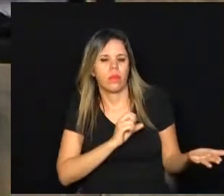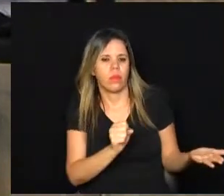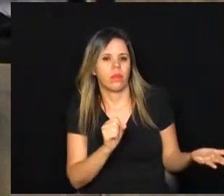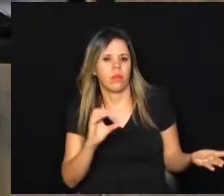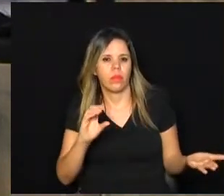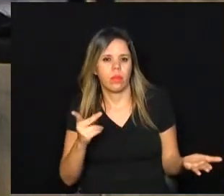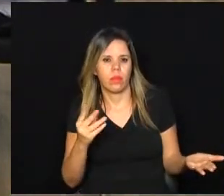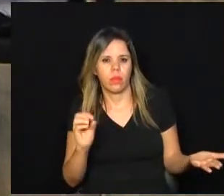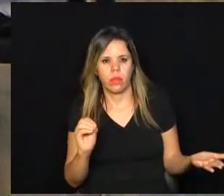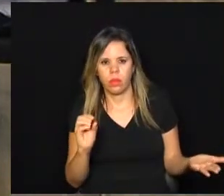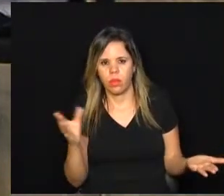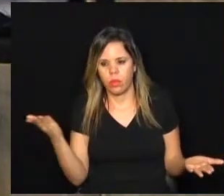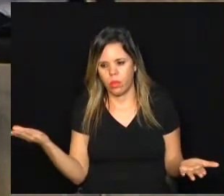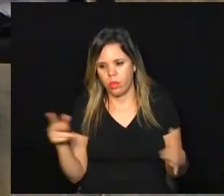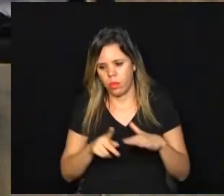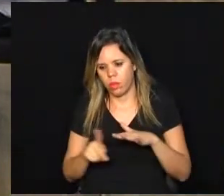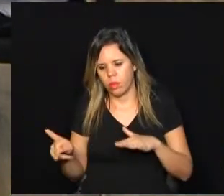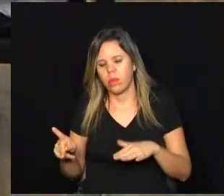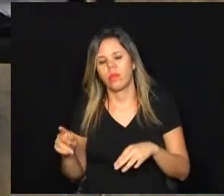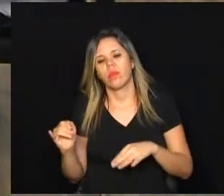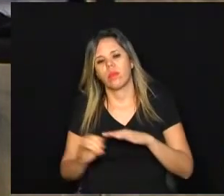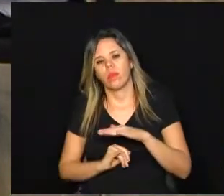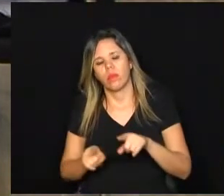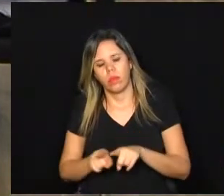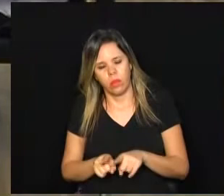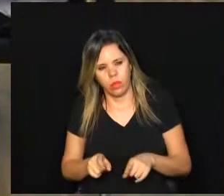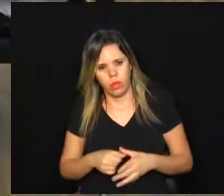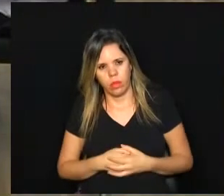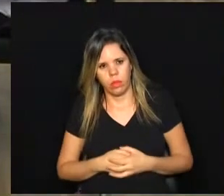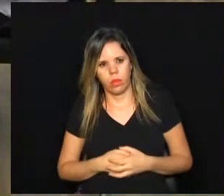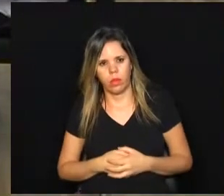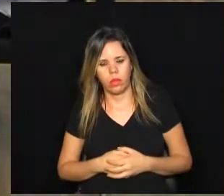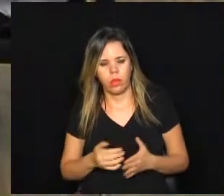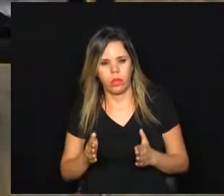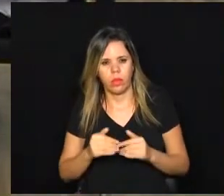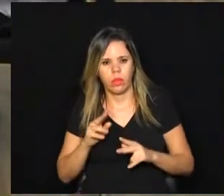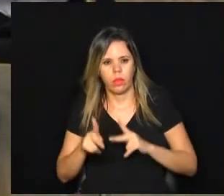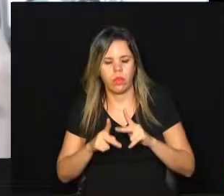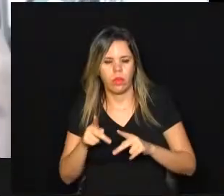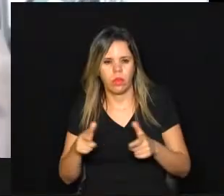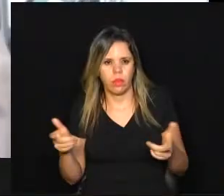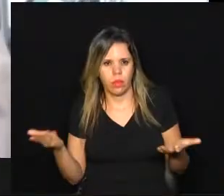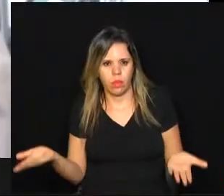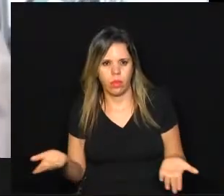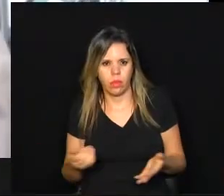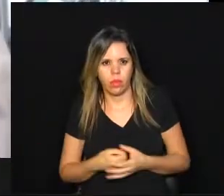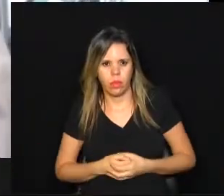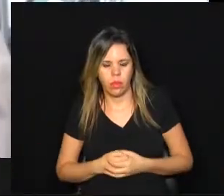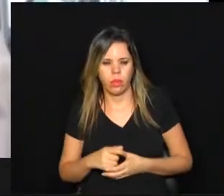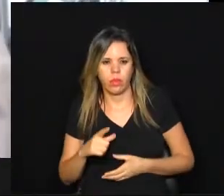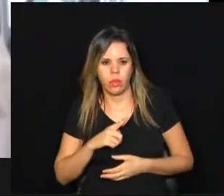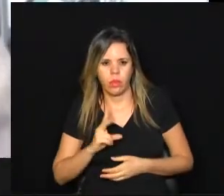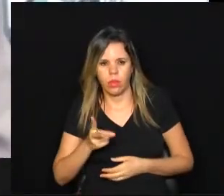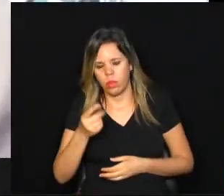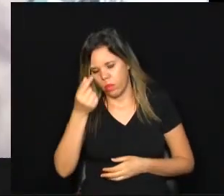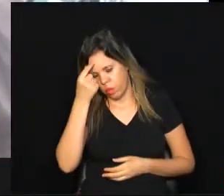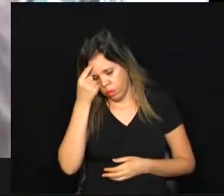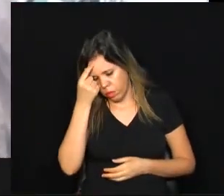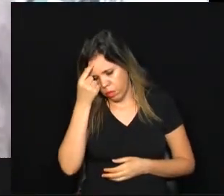o Francisco e pedir a toda a população que tenha sempre em